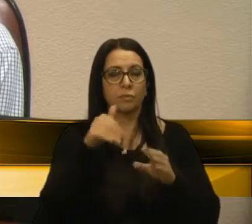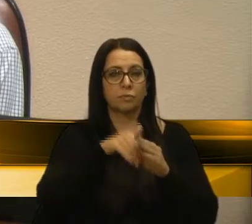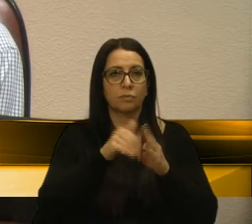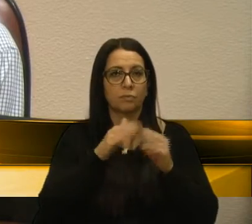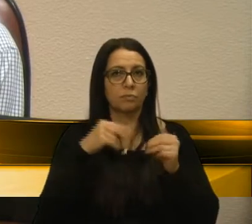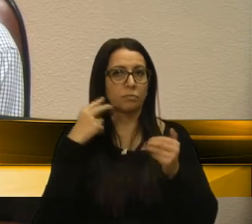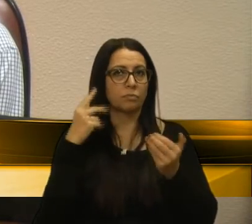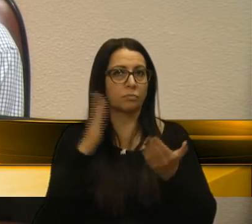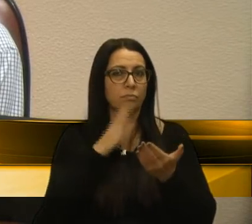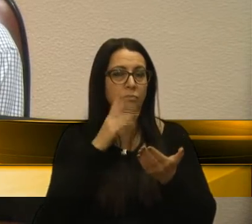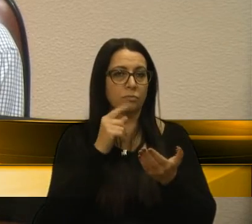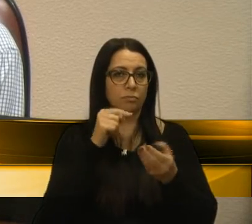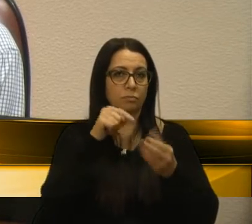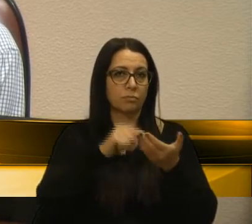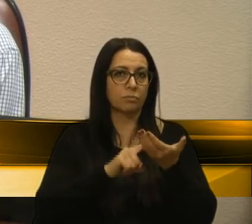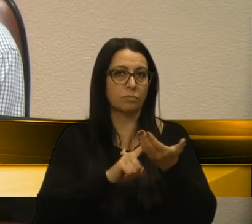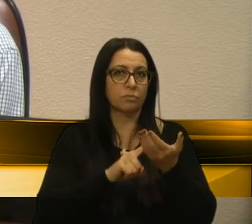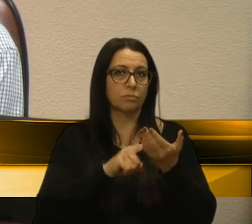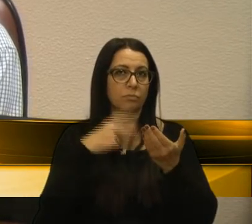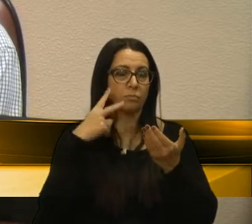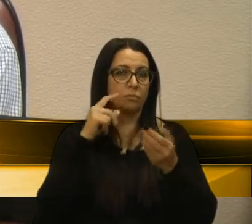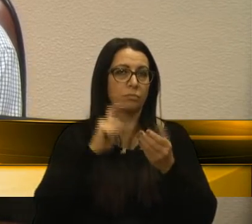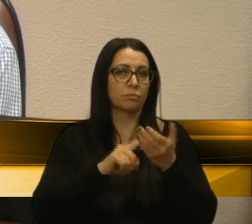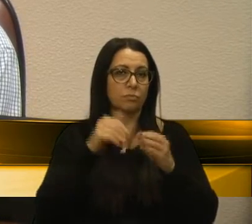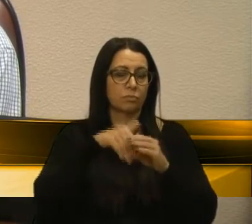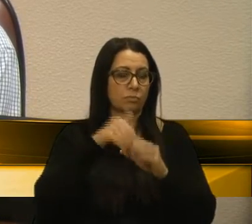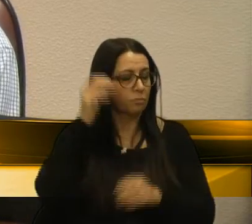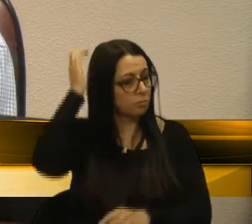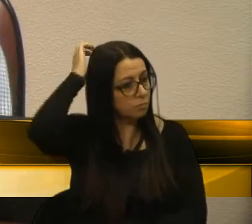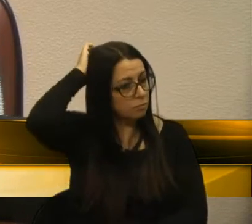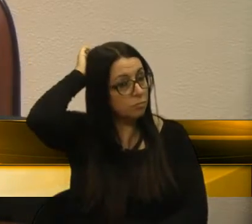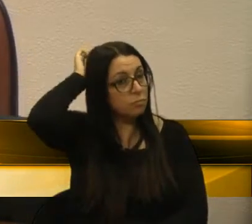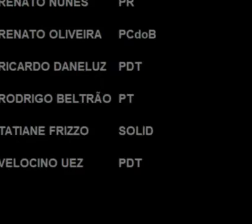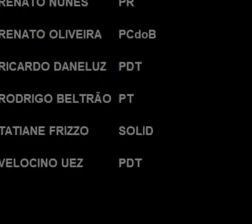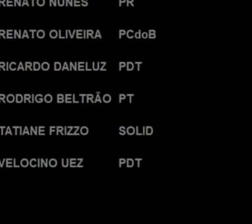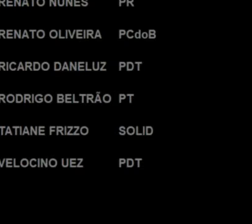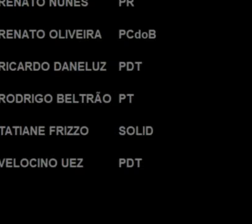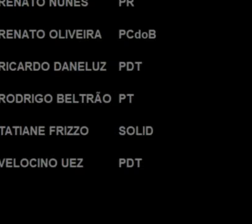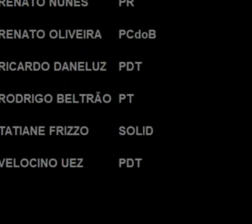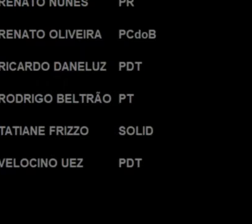Votação, o regime de urgência, solicito aos vereadores que registrem seus votos.